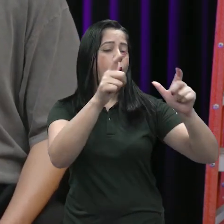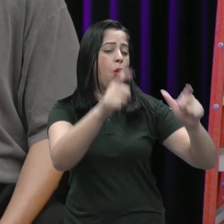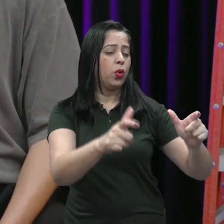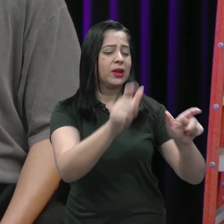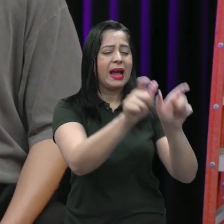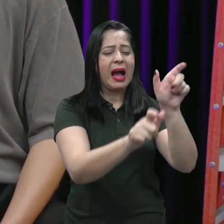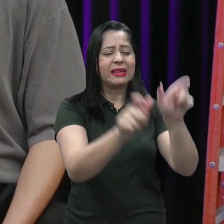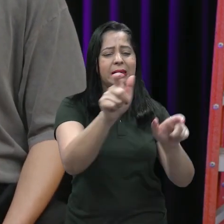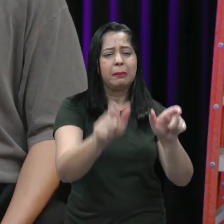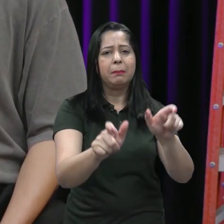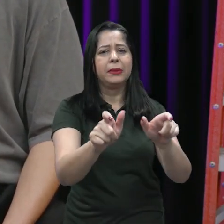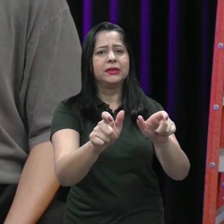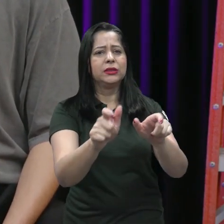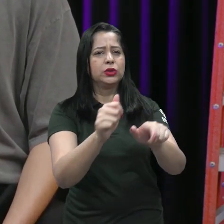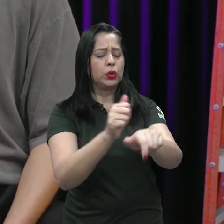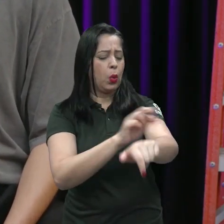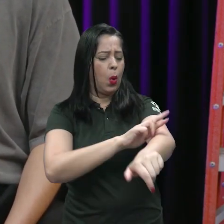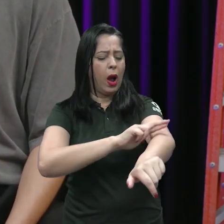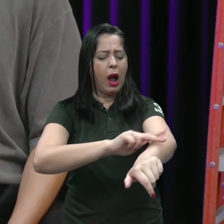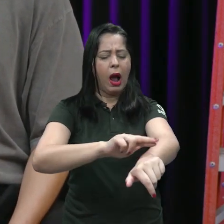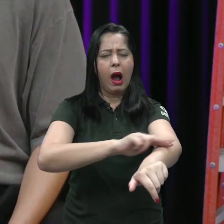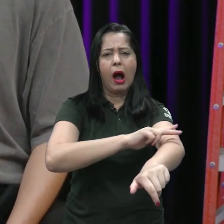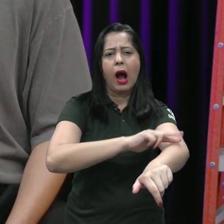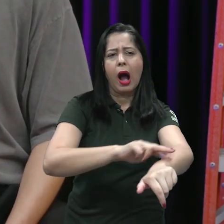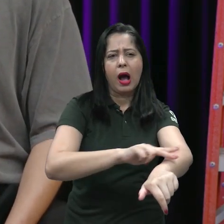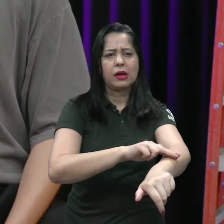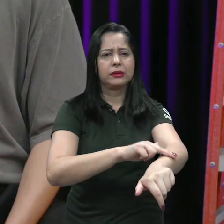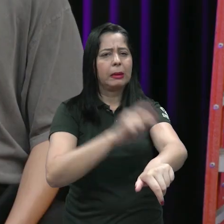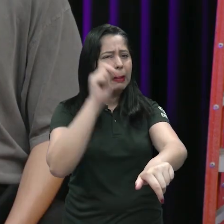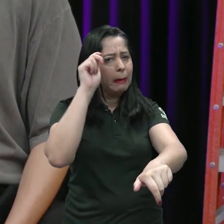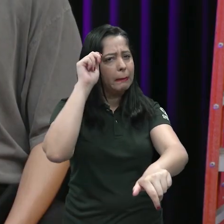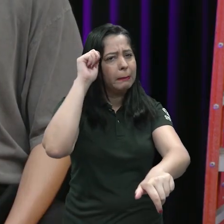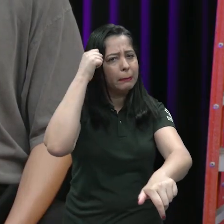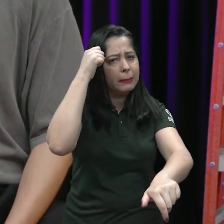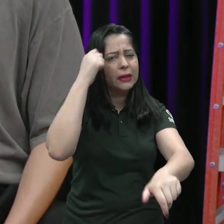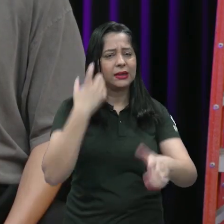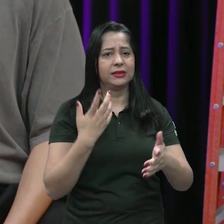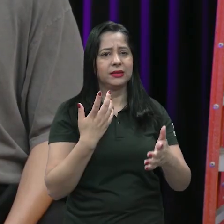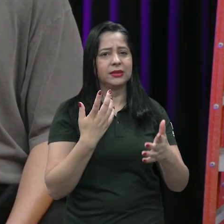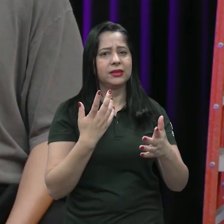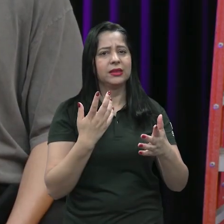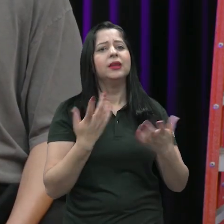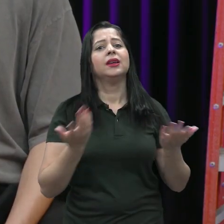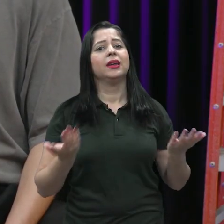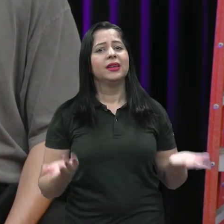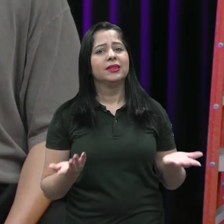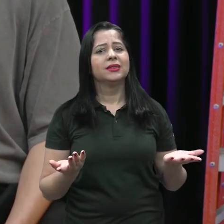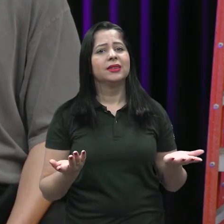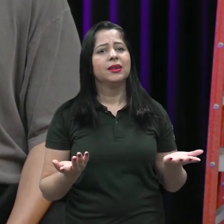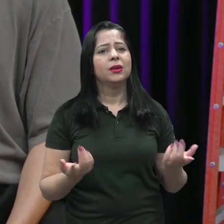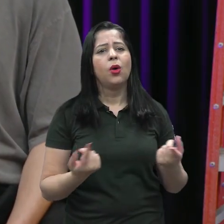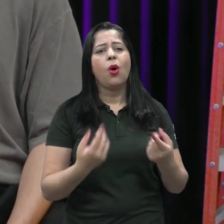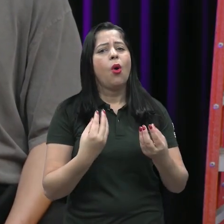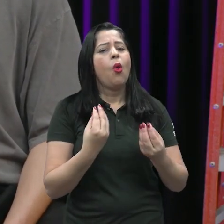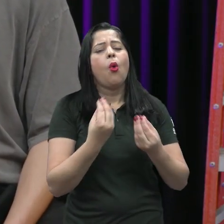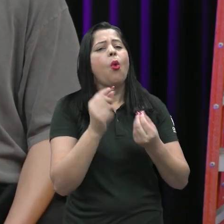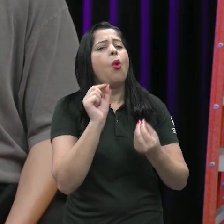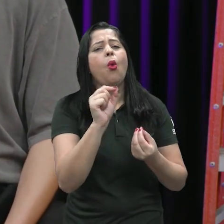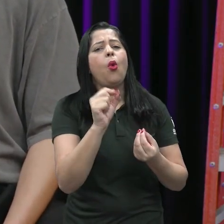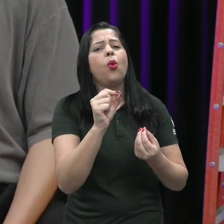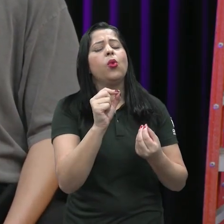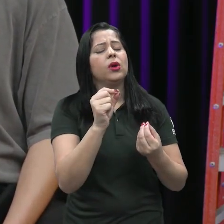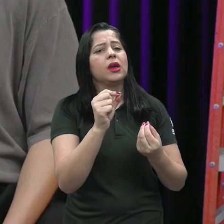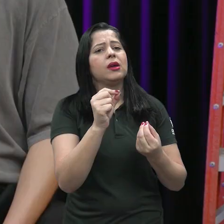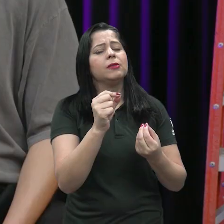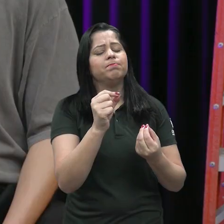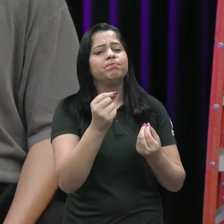que essa afirmação diz sobre a trajetória da Maria, né, e tantas mulheres, mas também negras, né? Posso me colocar no lugar